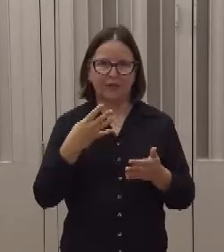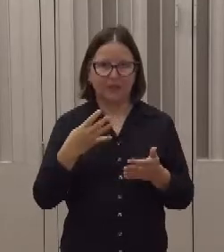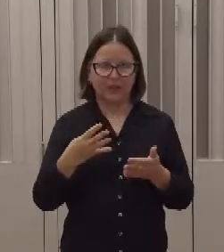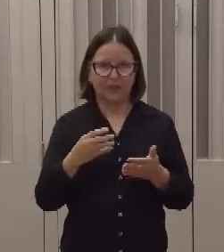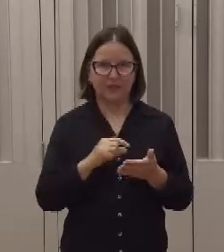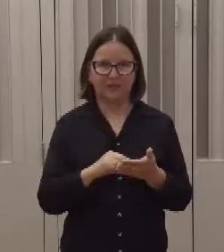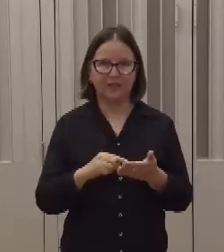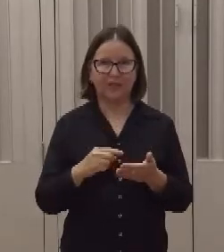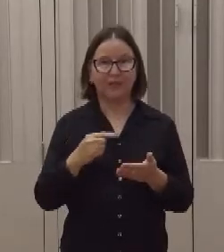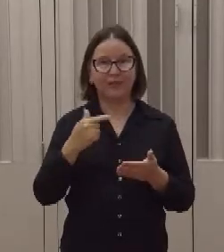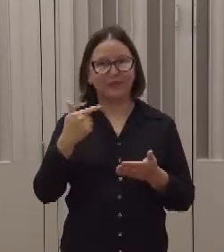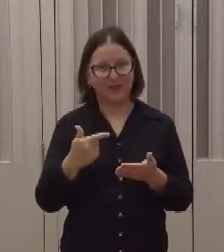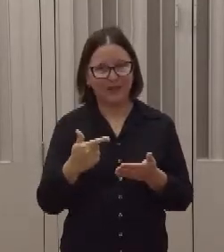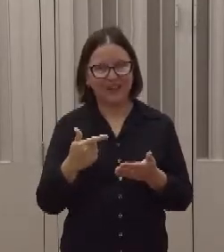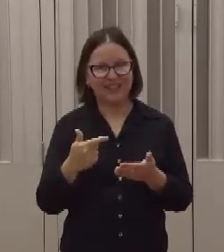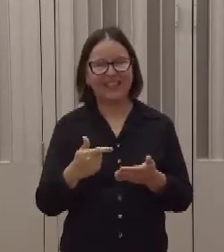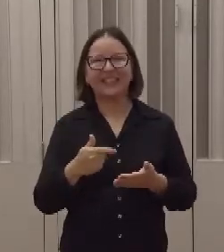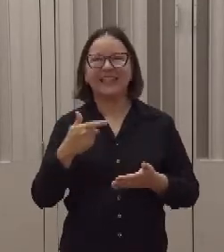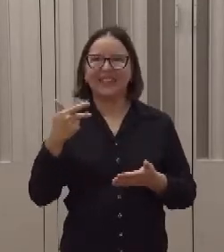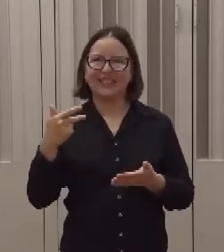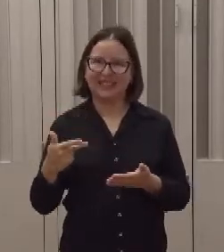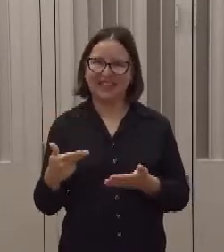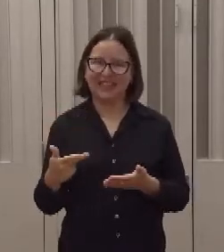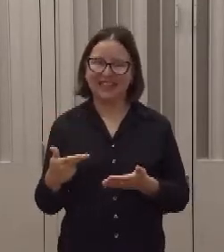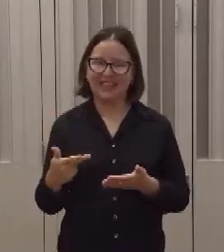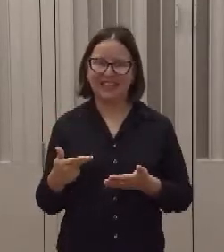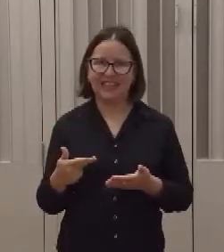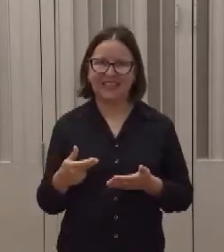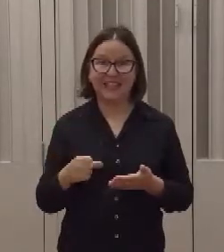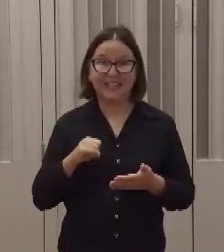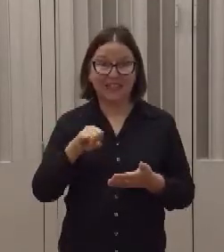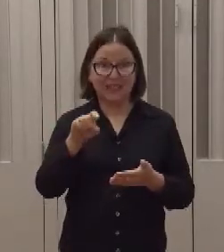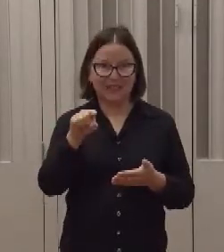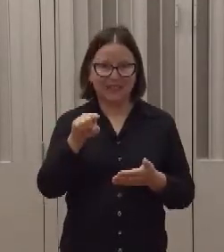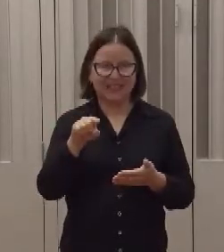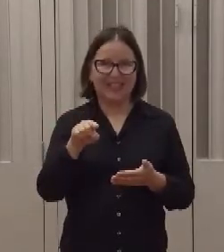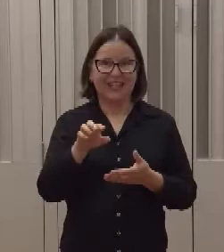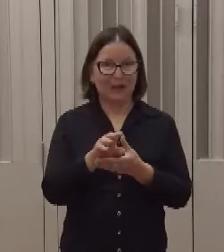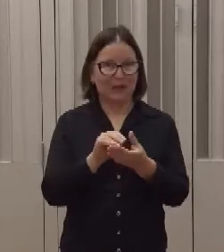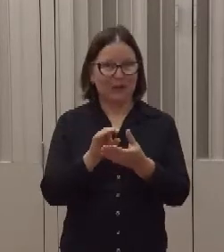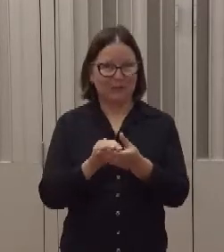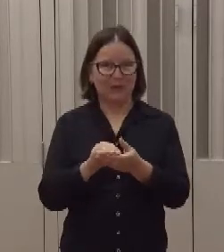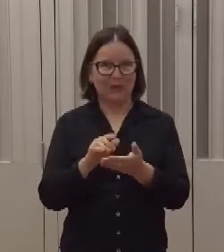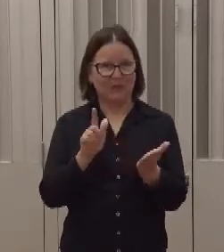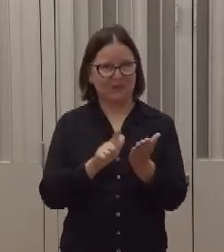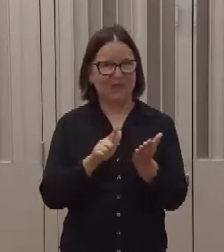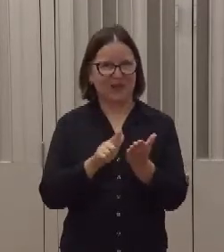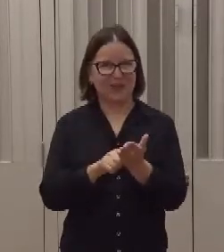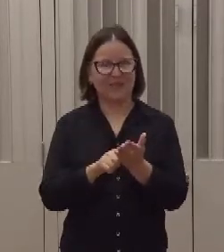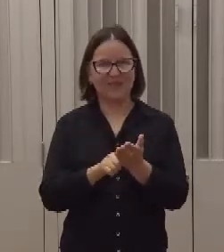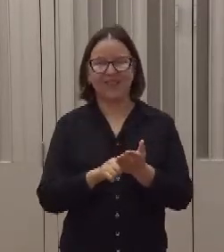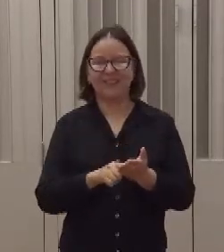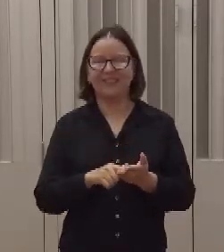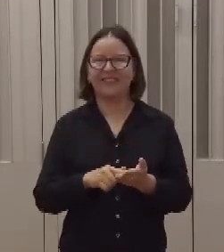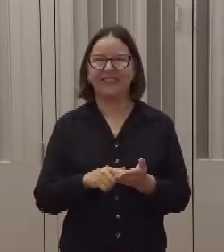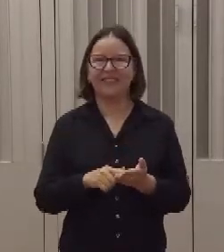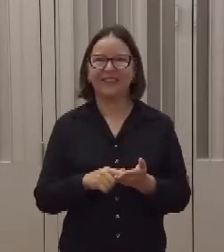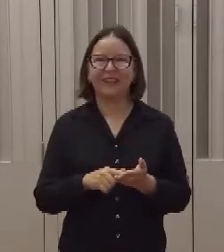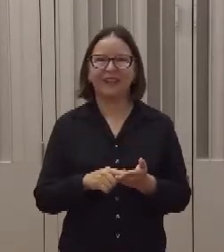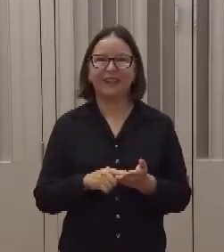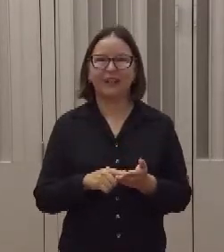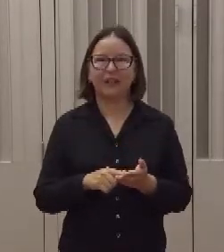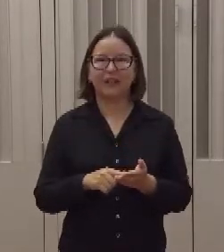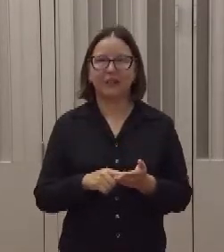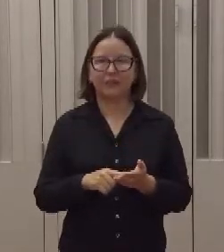de entrar com vocês nesse texto. Quem tem o boletim, eu peço que acompanhe. Quem não tem, está só com a Bíblia, pode abrir